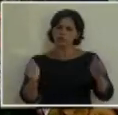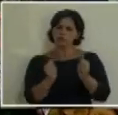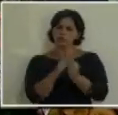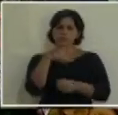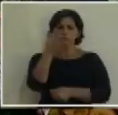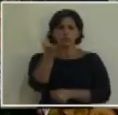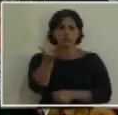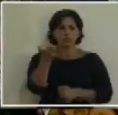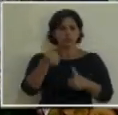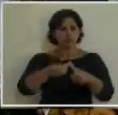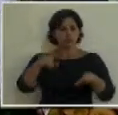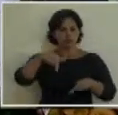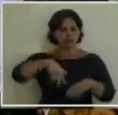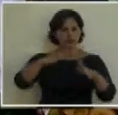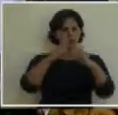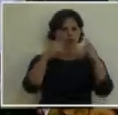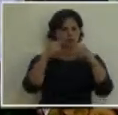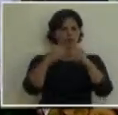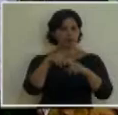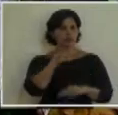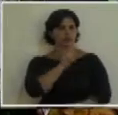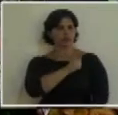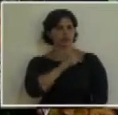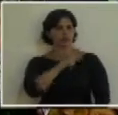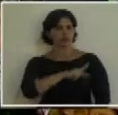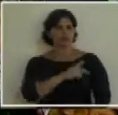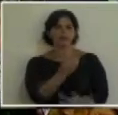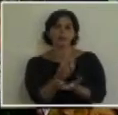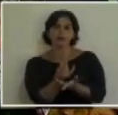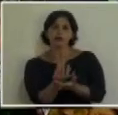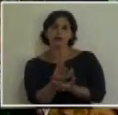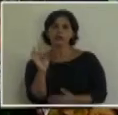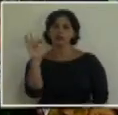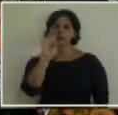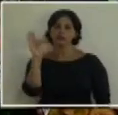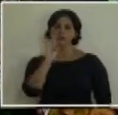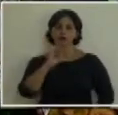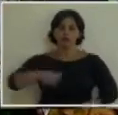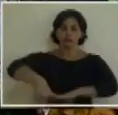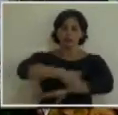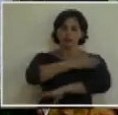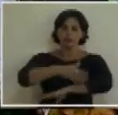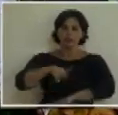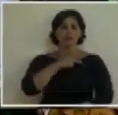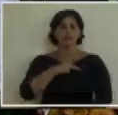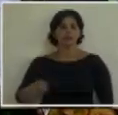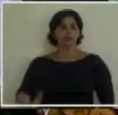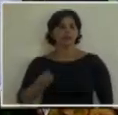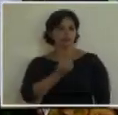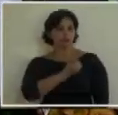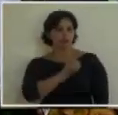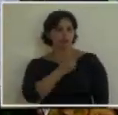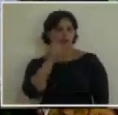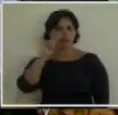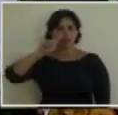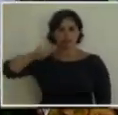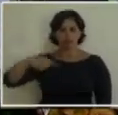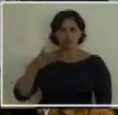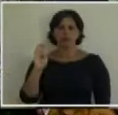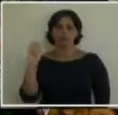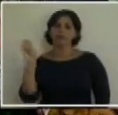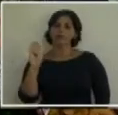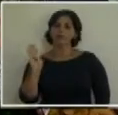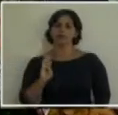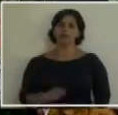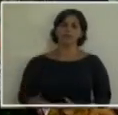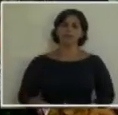aqui no Ministério Apacentar em Teresópolis, Avenida Presidente Roosevelt, número 1000, na Barra do